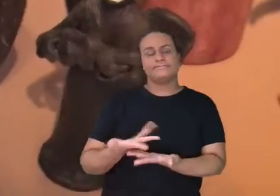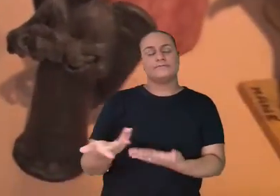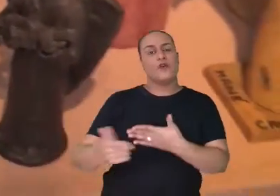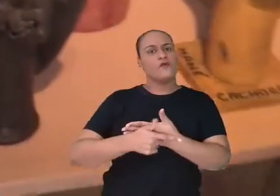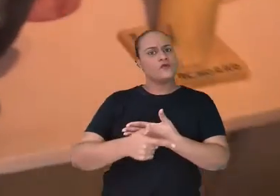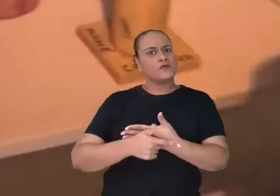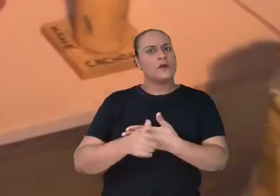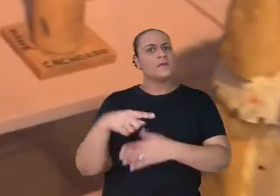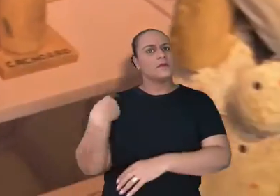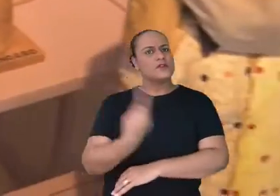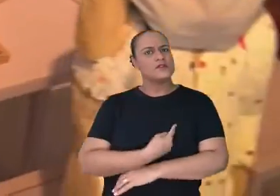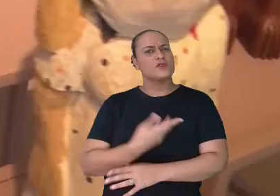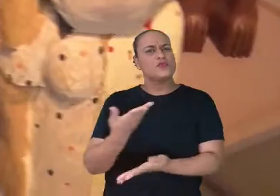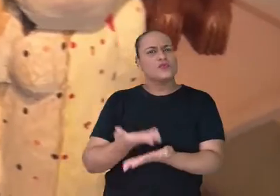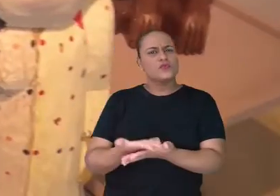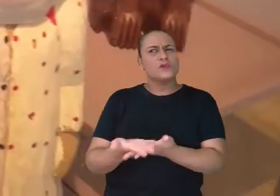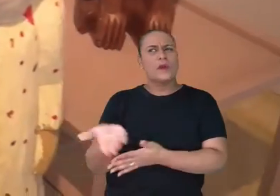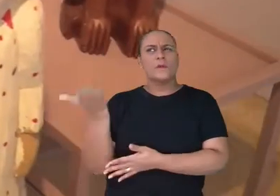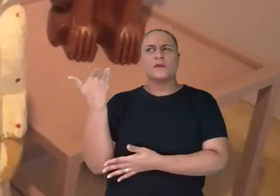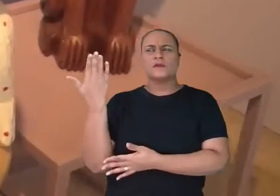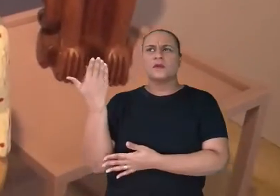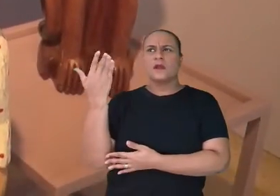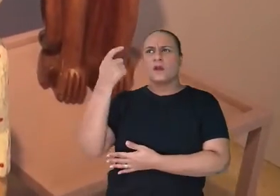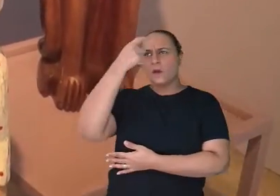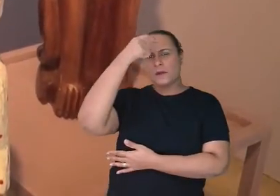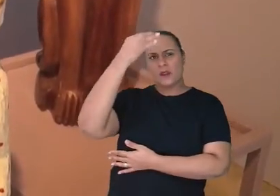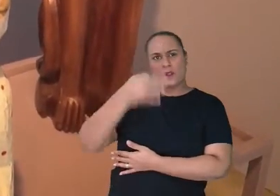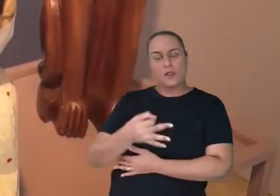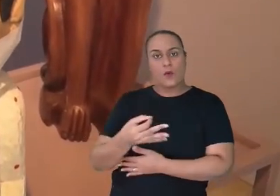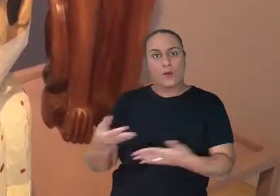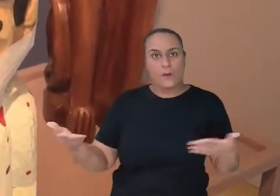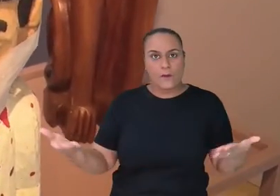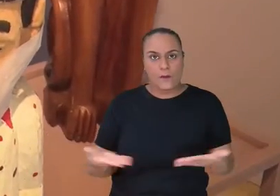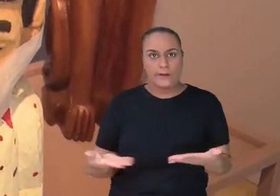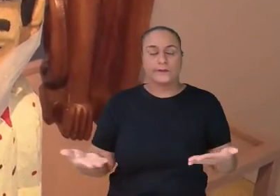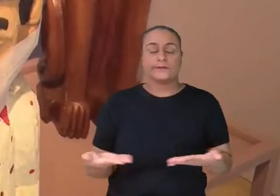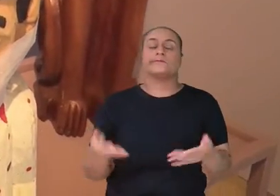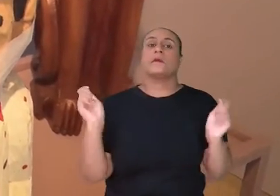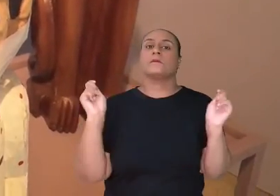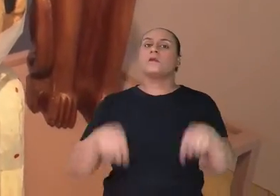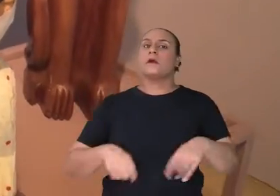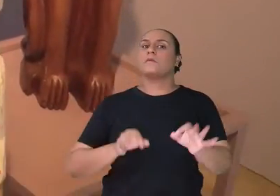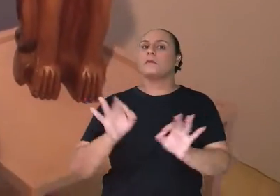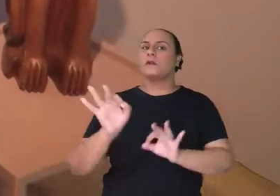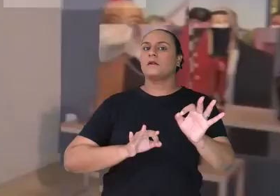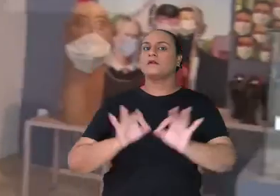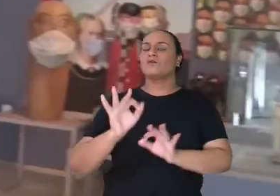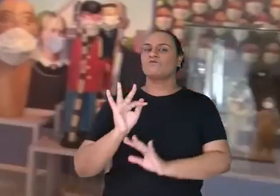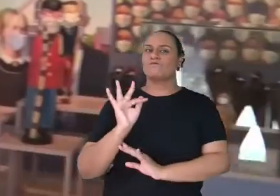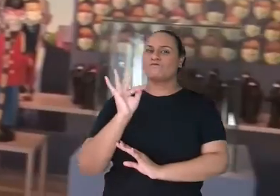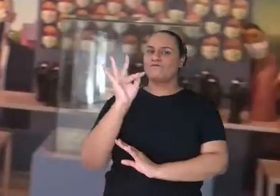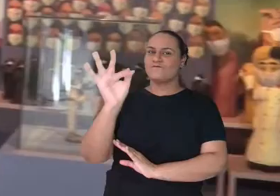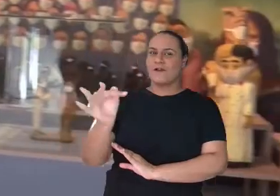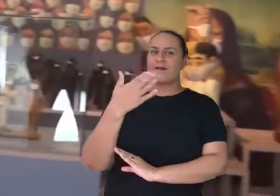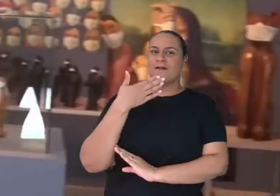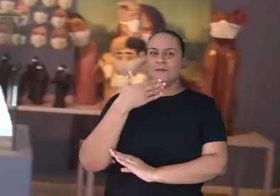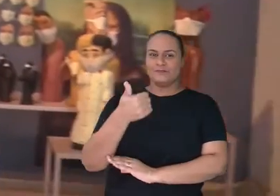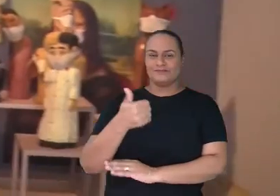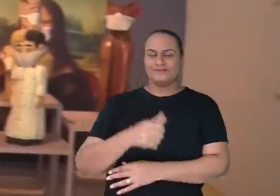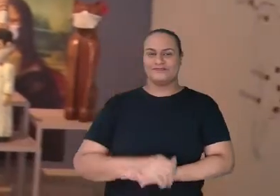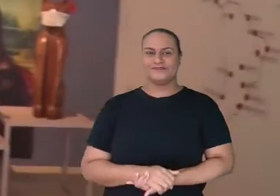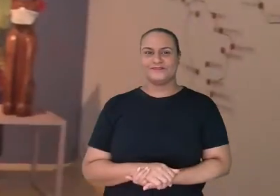gente estudar o passado para compreender o quê? Presente. O presente e poder planejar melhor o futuro. O futuro.